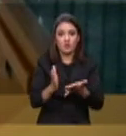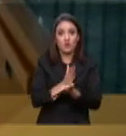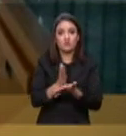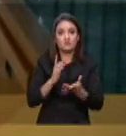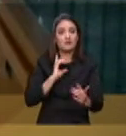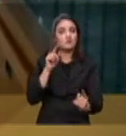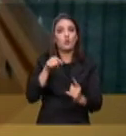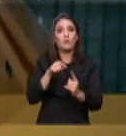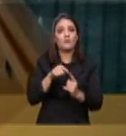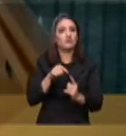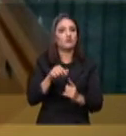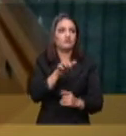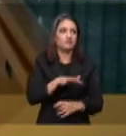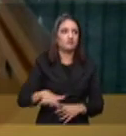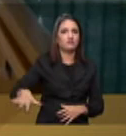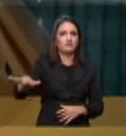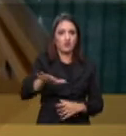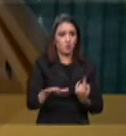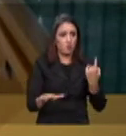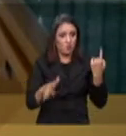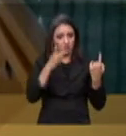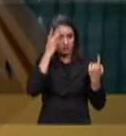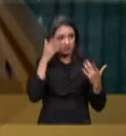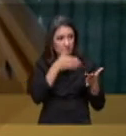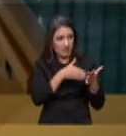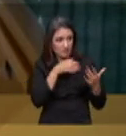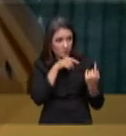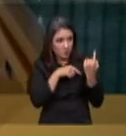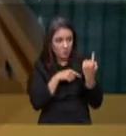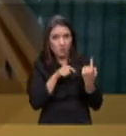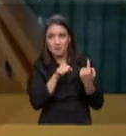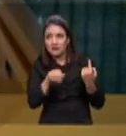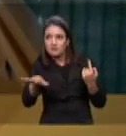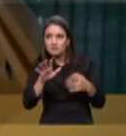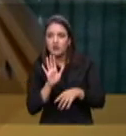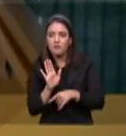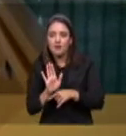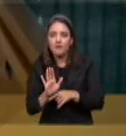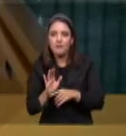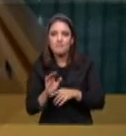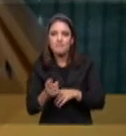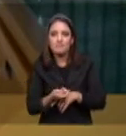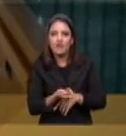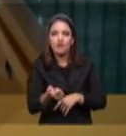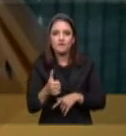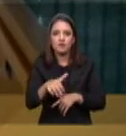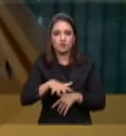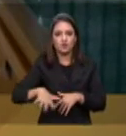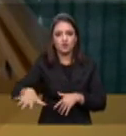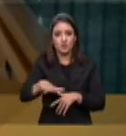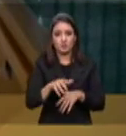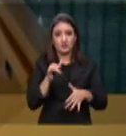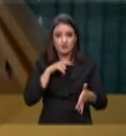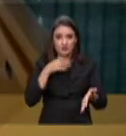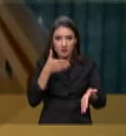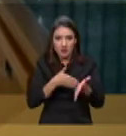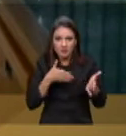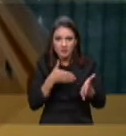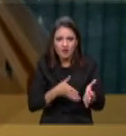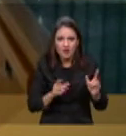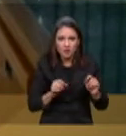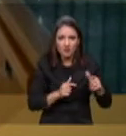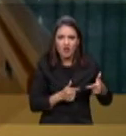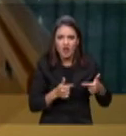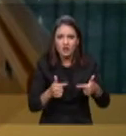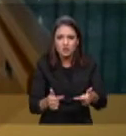finalidade pública. Porque se o quadro fático que se restringiu, que se limitou legitimamente a